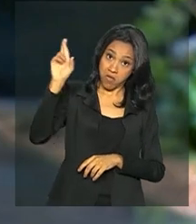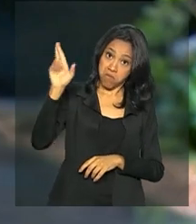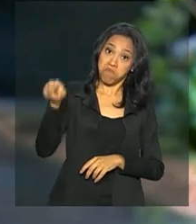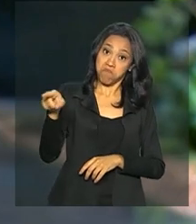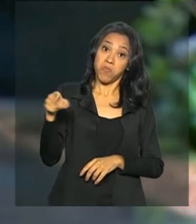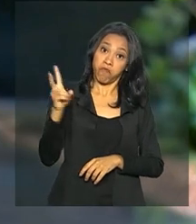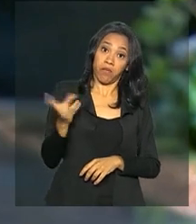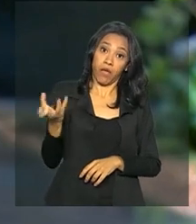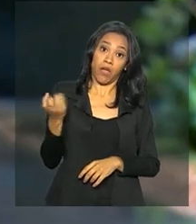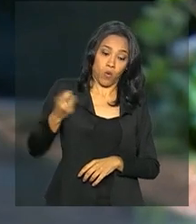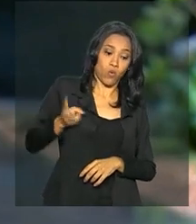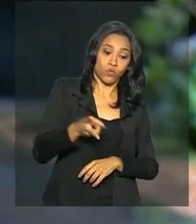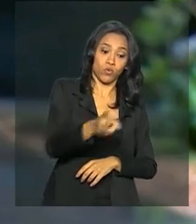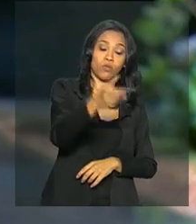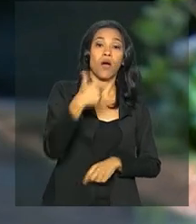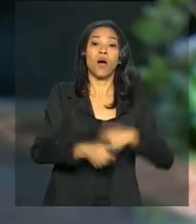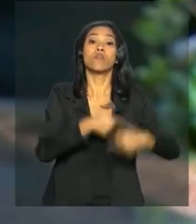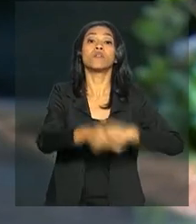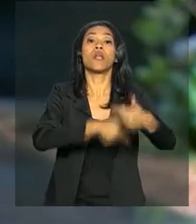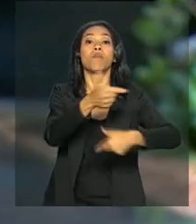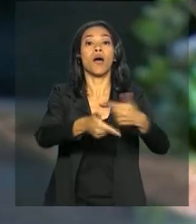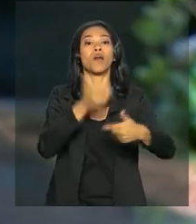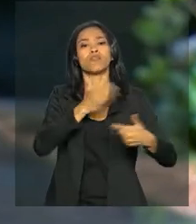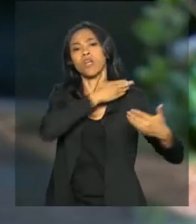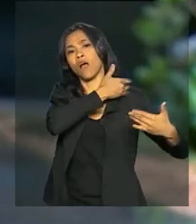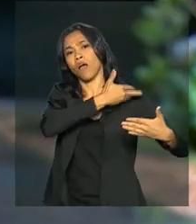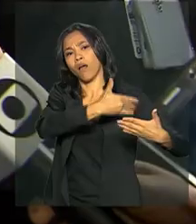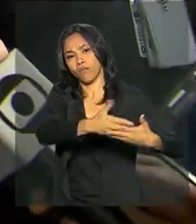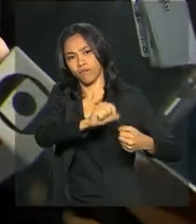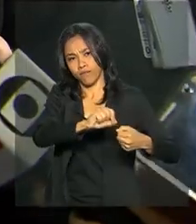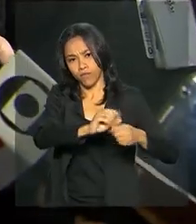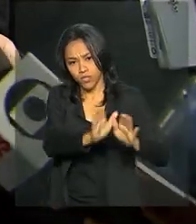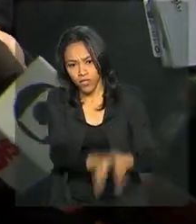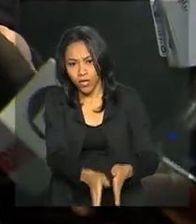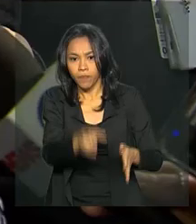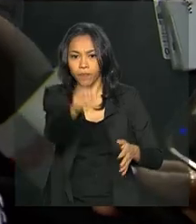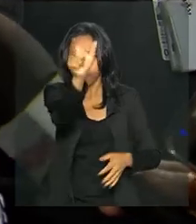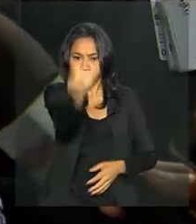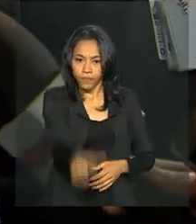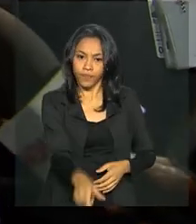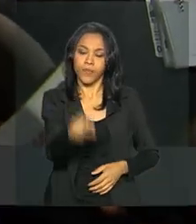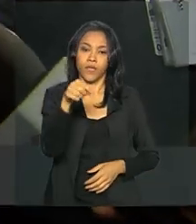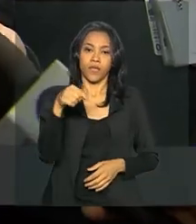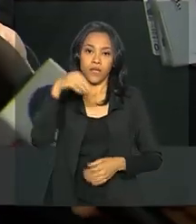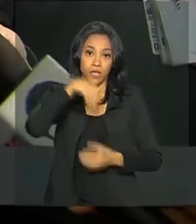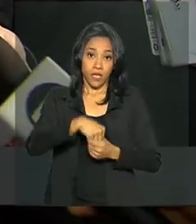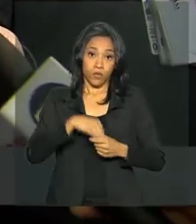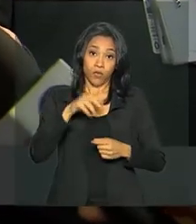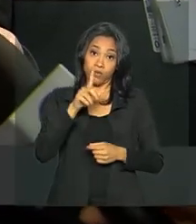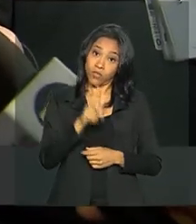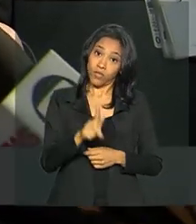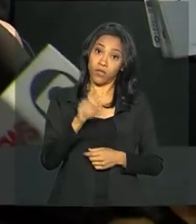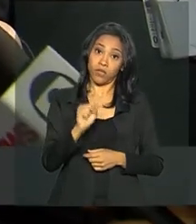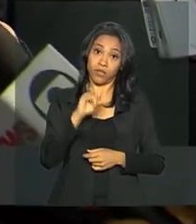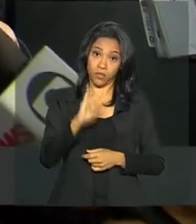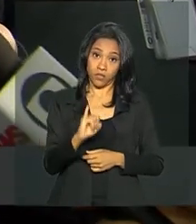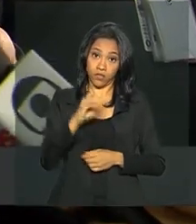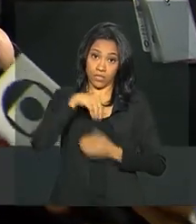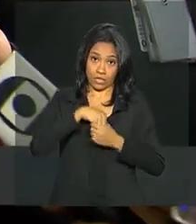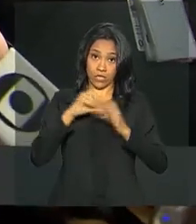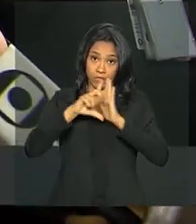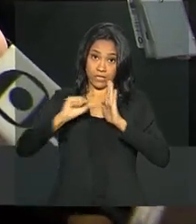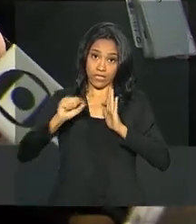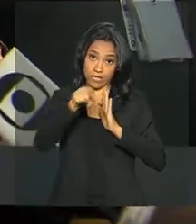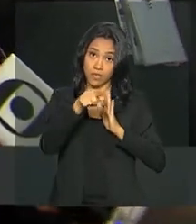de dar continuidade ao trabalho já realizado na pasta. O Gabinete de Segurança Institucional, ele também tem uma,